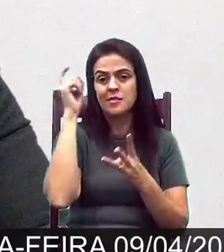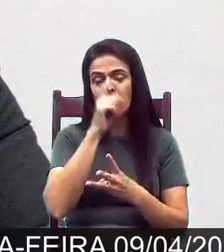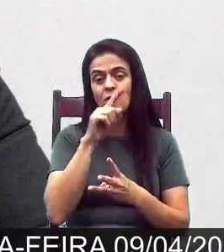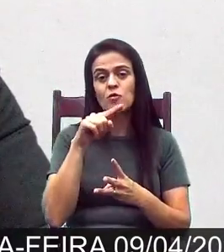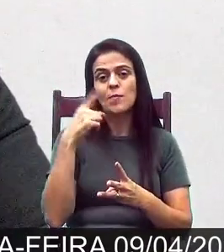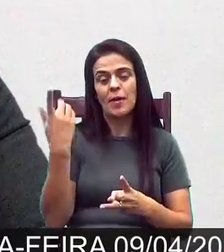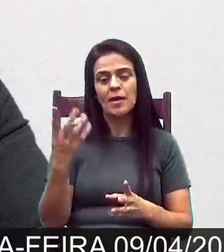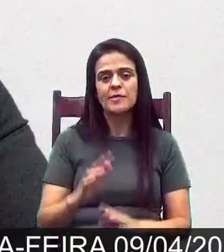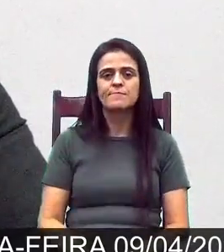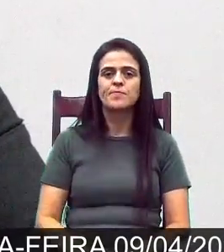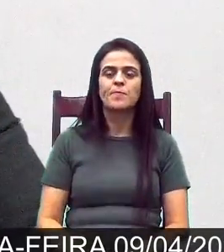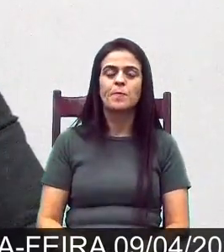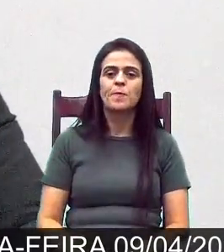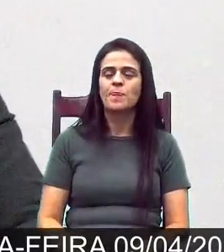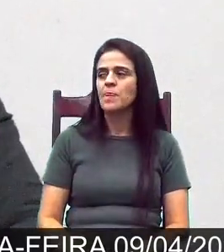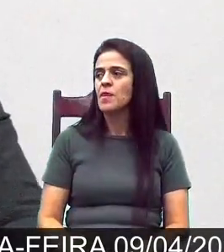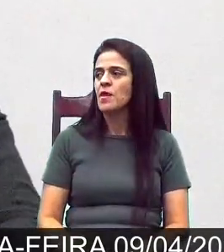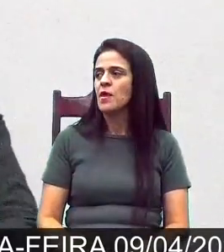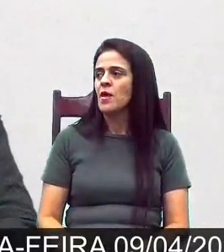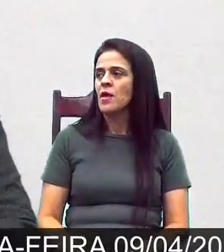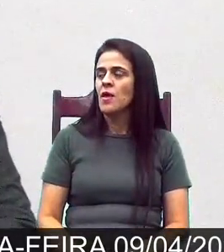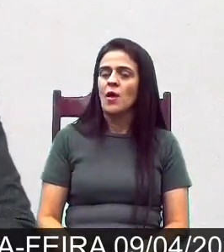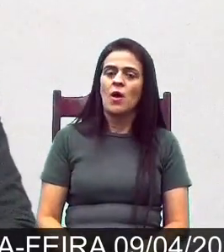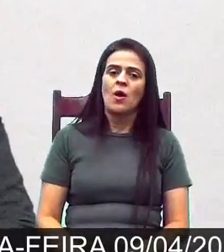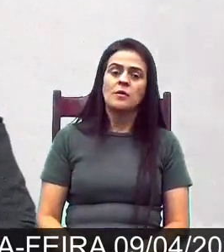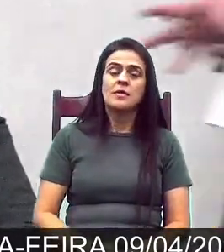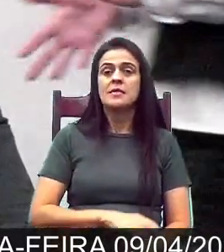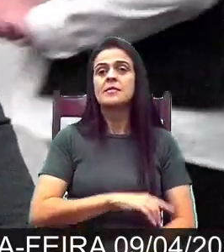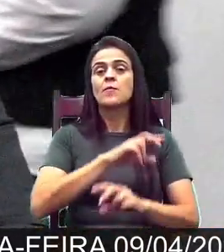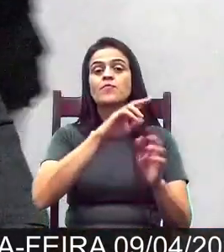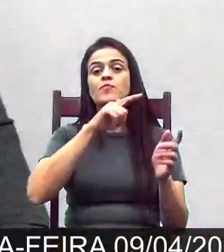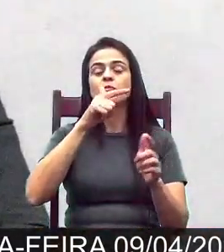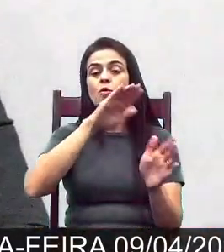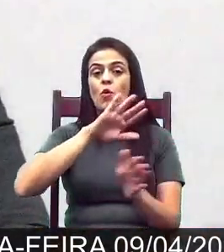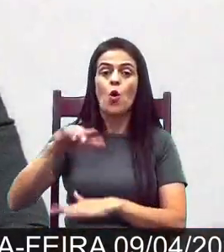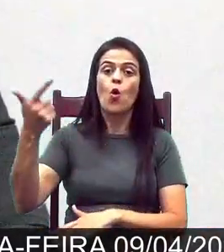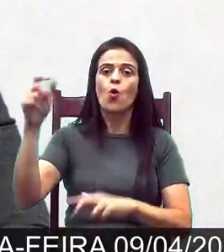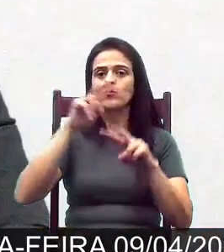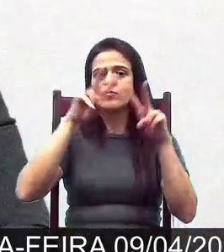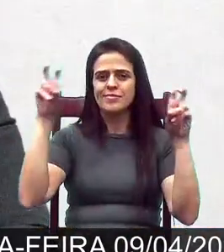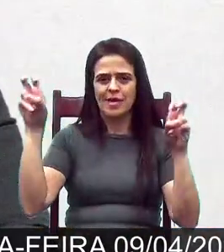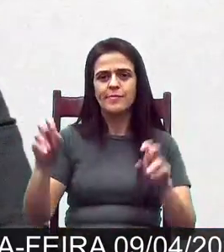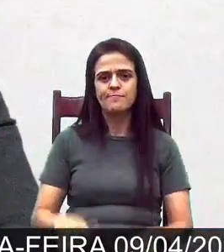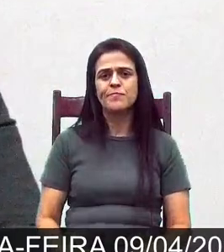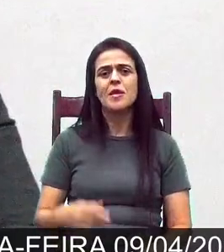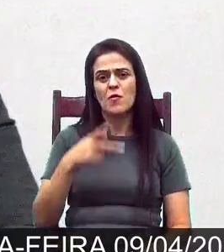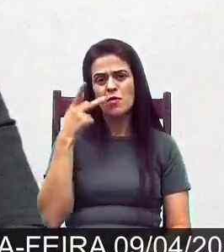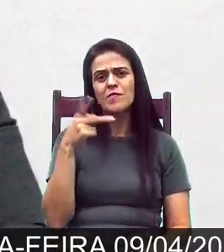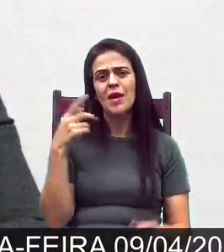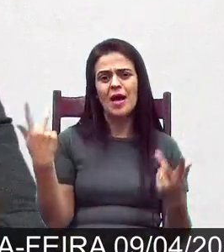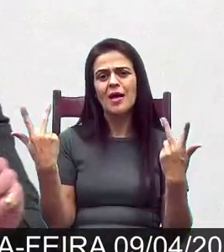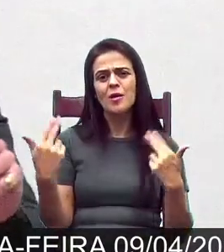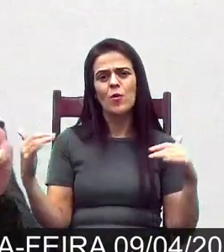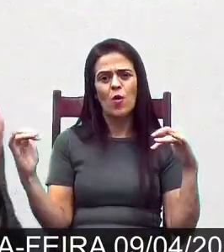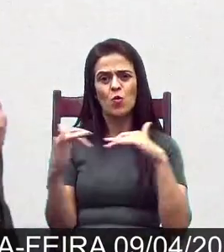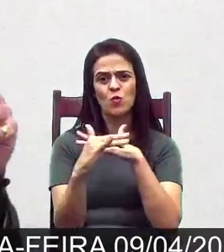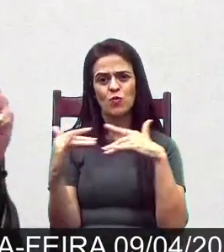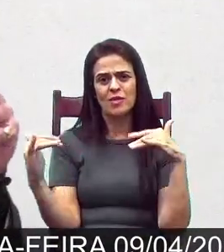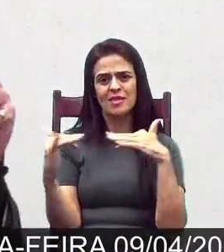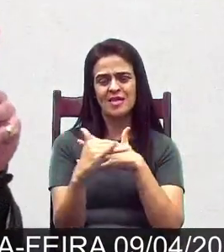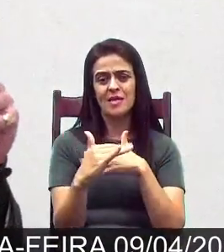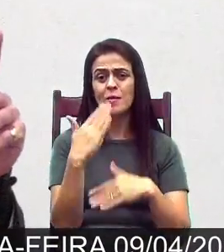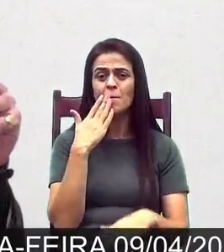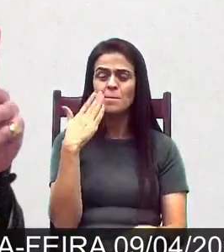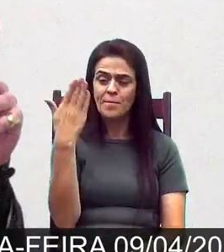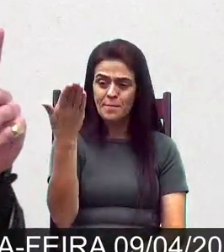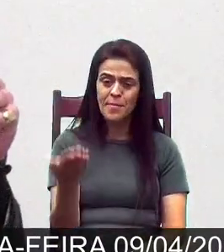tinha como pauta para essa tarde justamente falar sobre trânsito aqui na cidade de Catalão. Eu peço licença aos